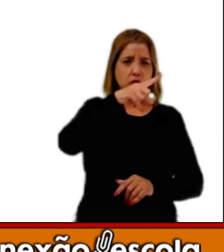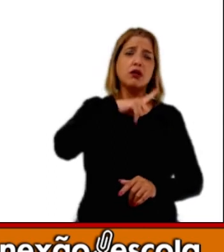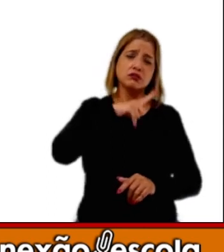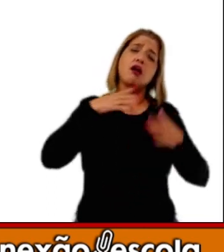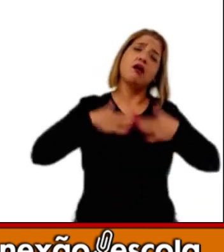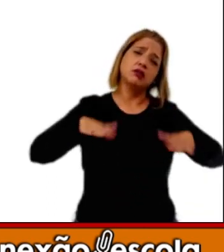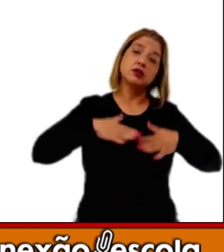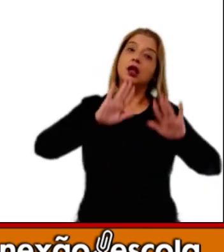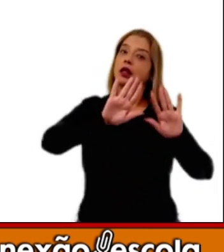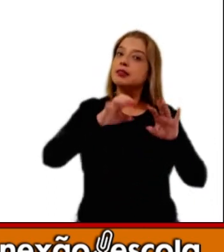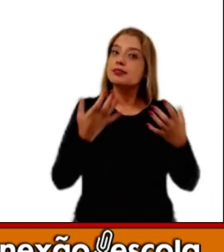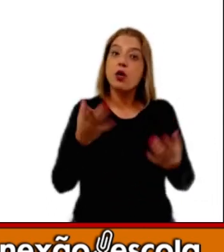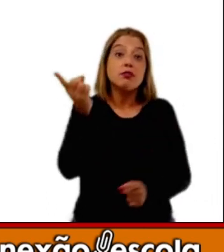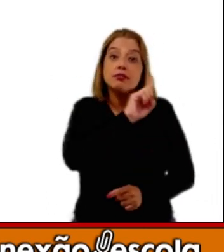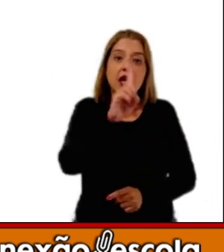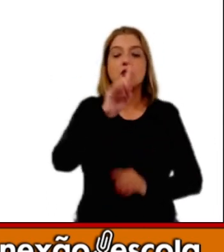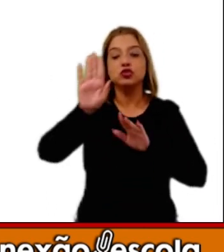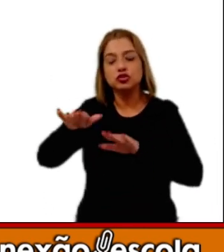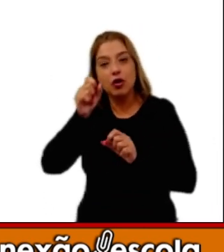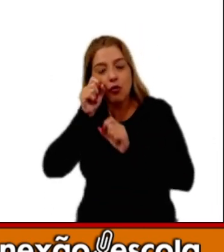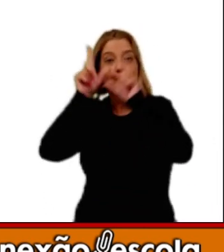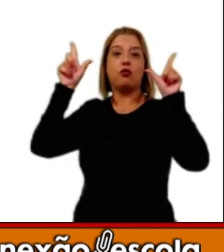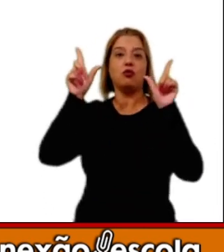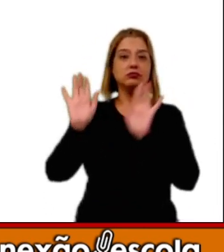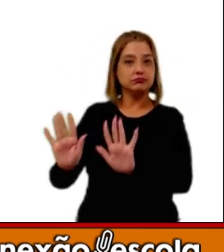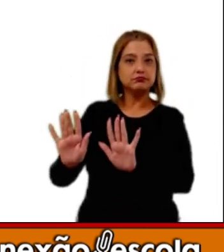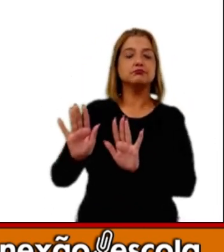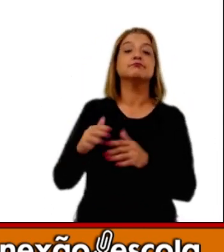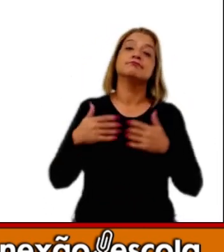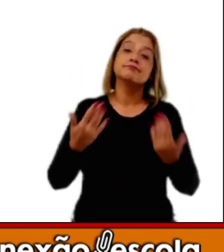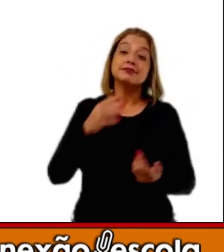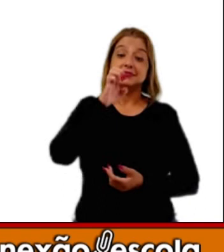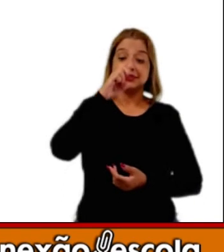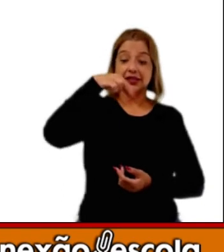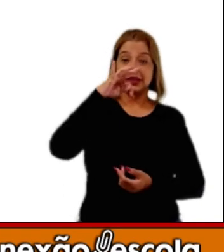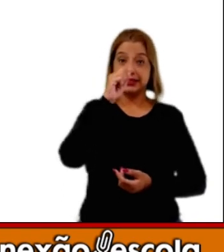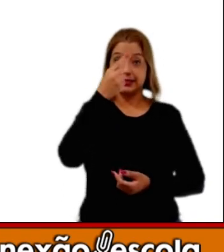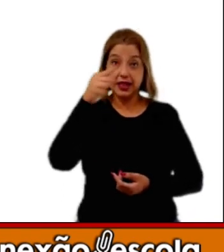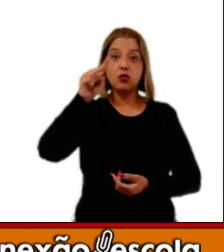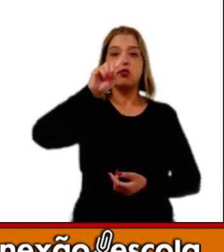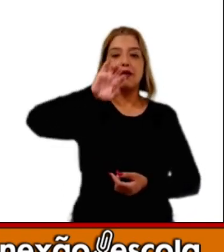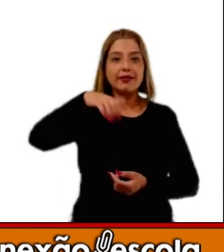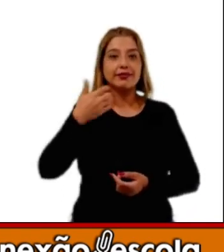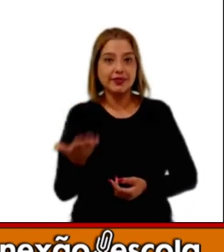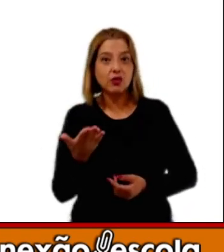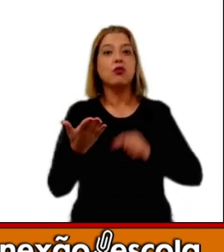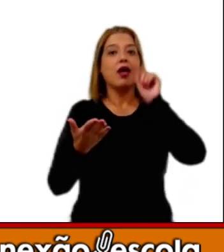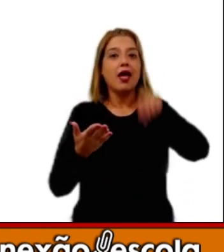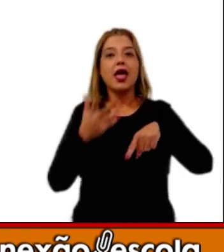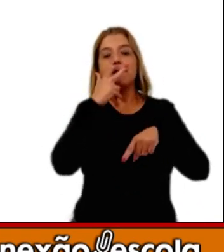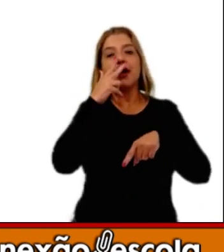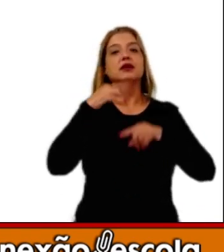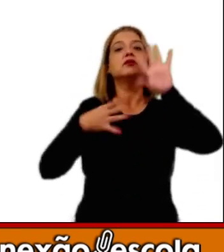então não acorde ele nós temos aí o então que é uma ideia de conclusão de conclusão